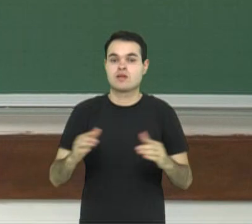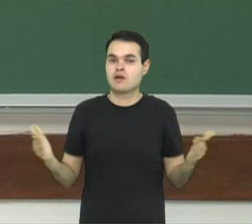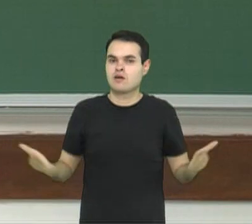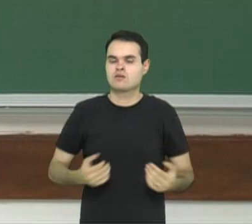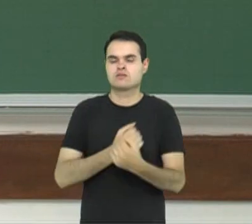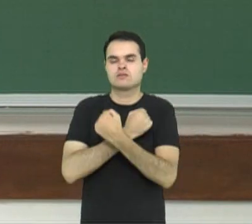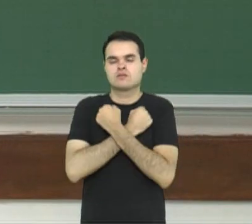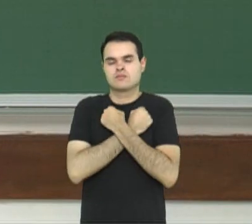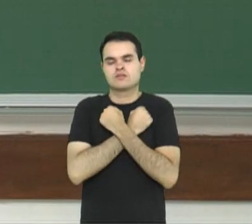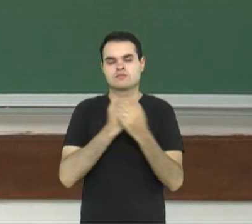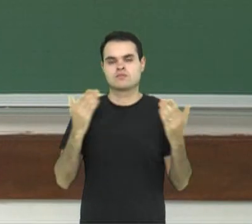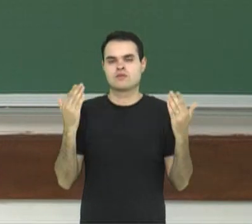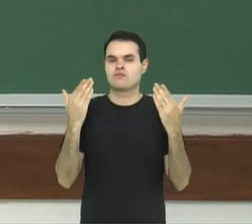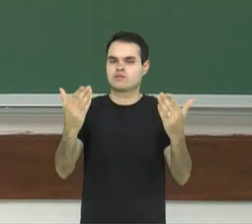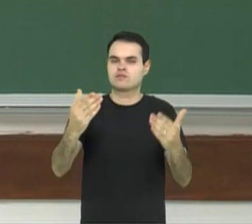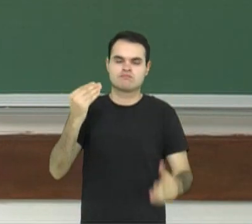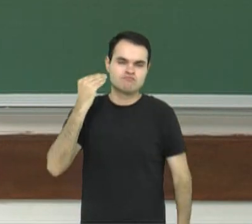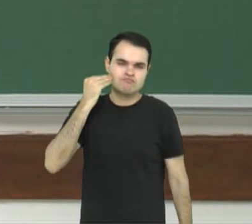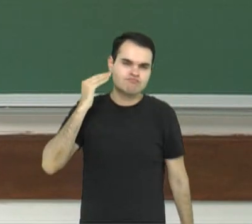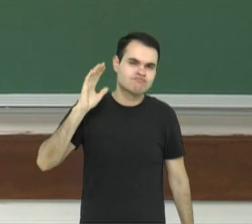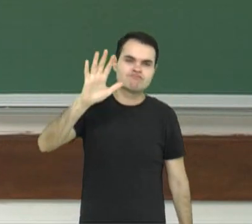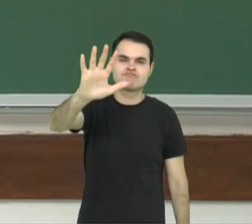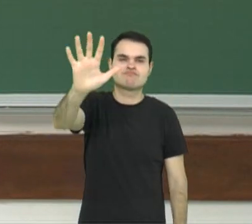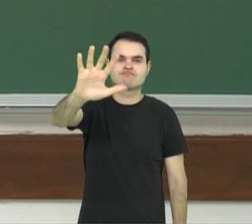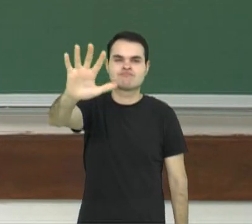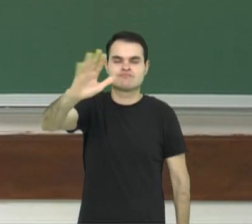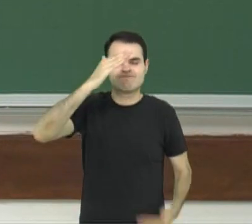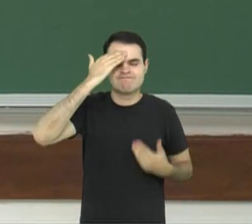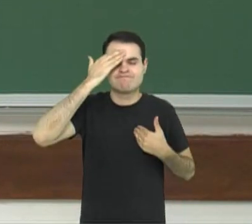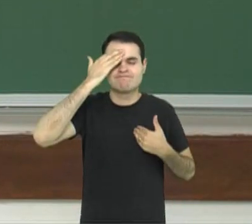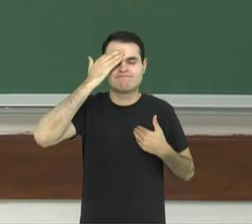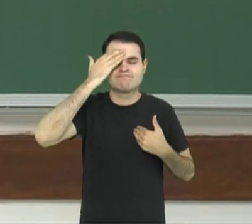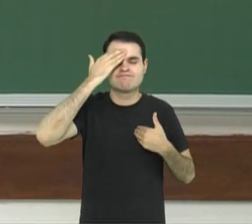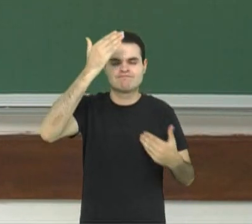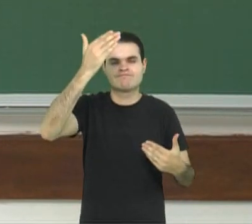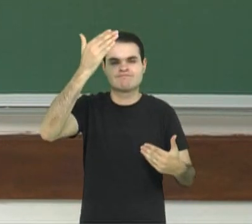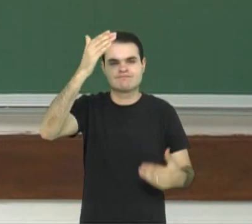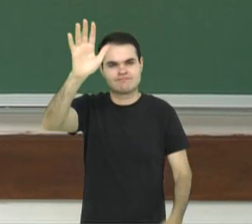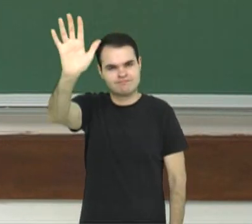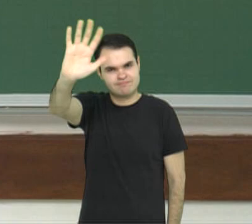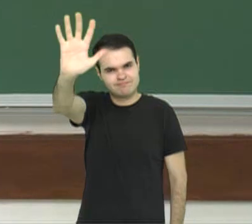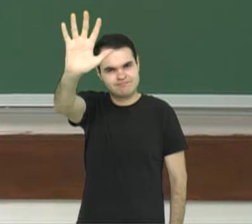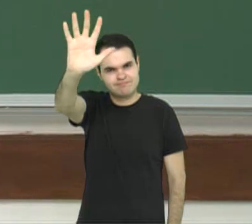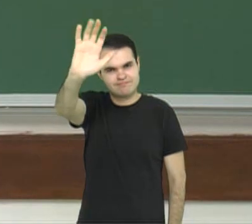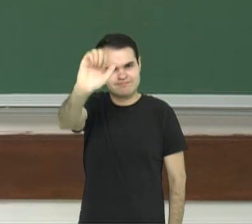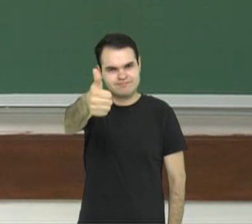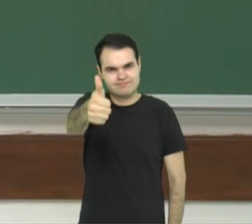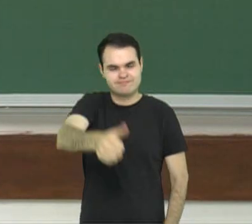deixar um abraço para vocês, um beijão e muito obrigado e tchau, tchau.